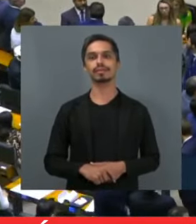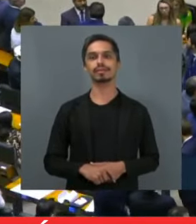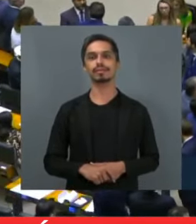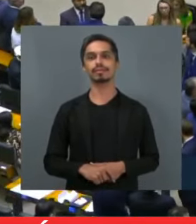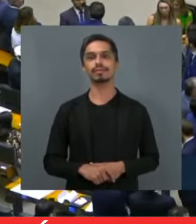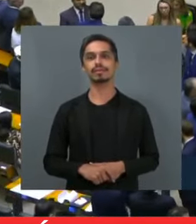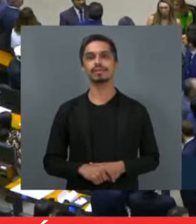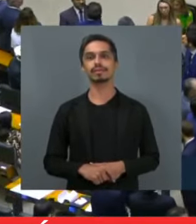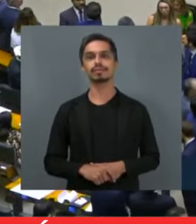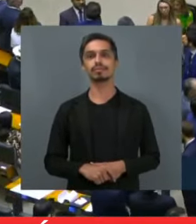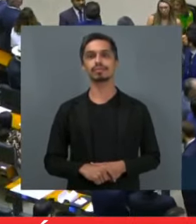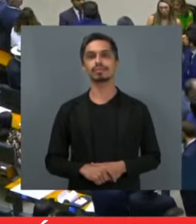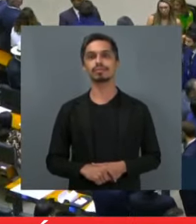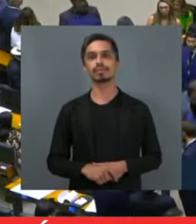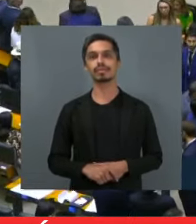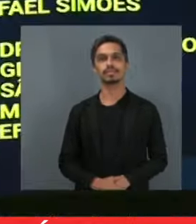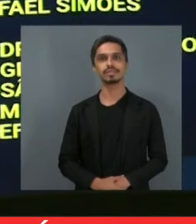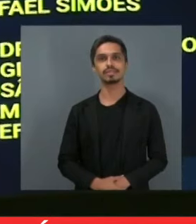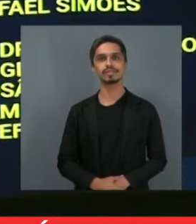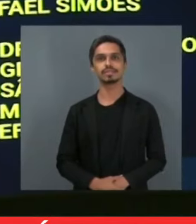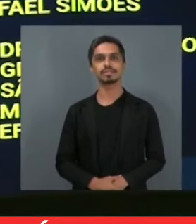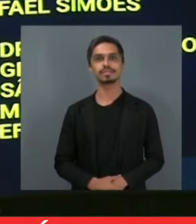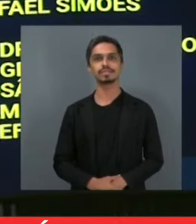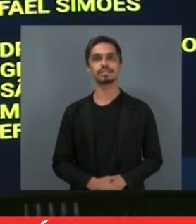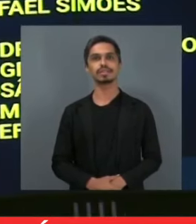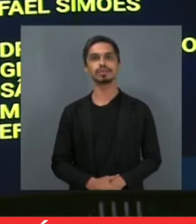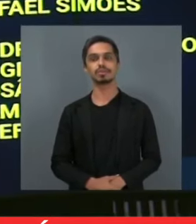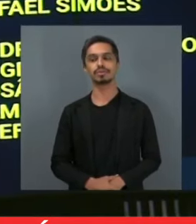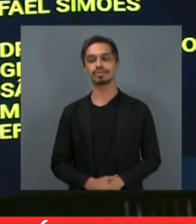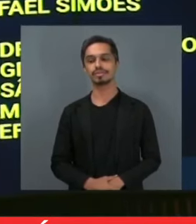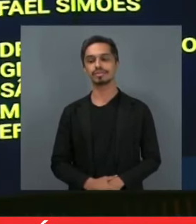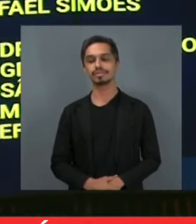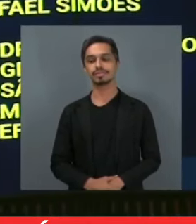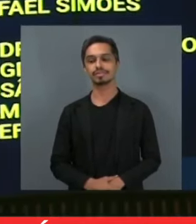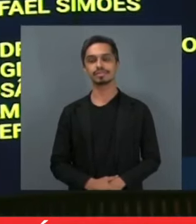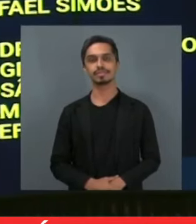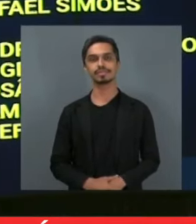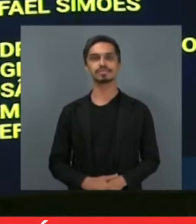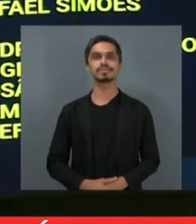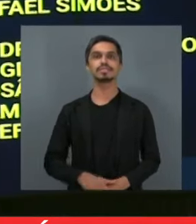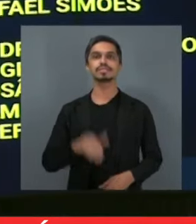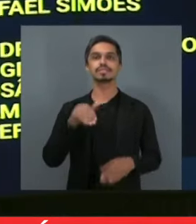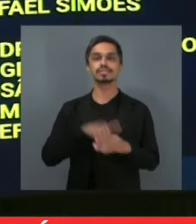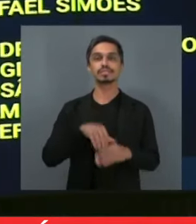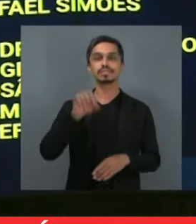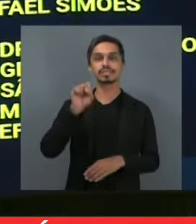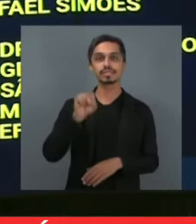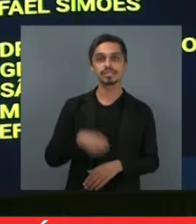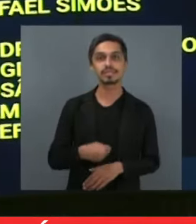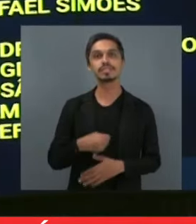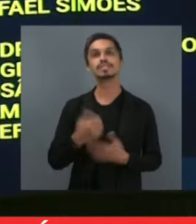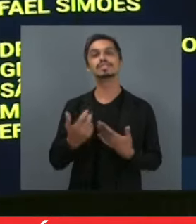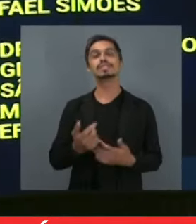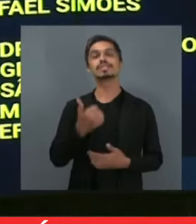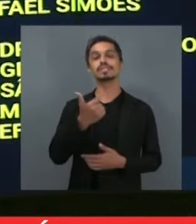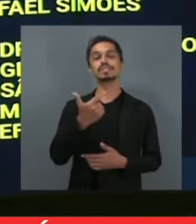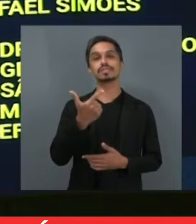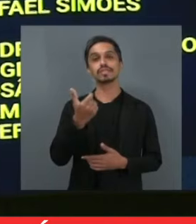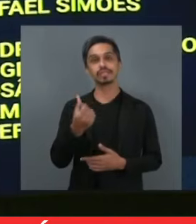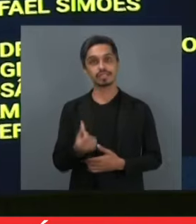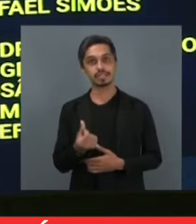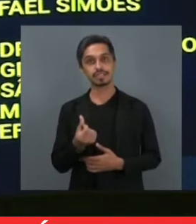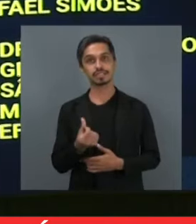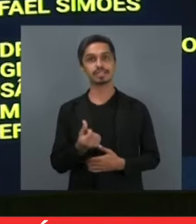ressaltou aqui ontem a votação da dos vetos presidenciais eh deu um deu